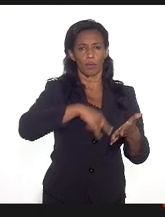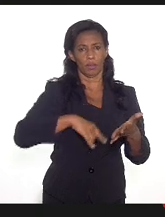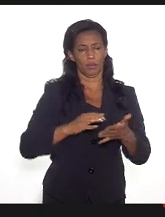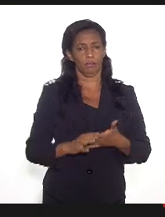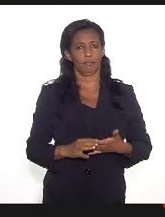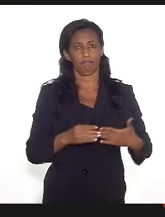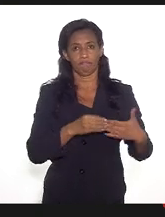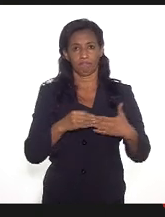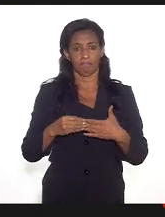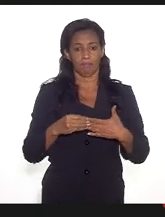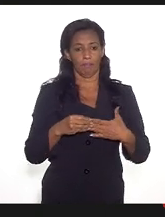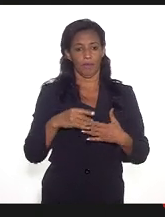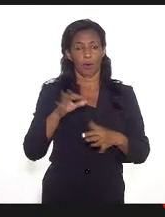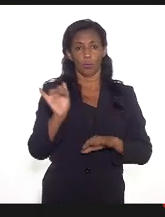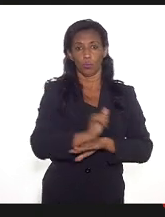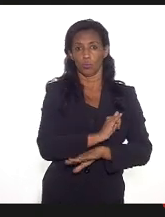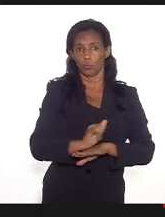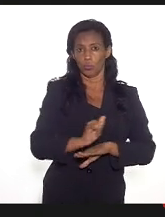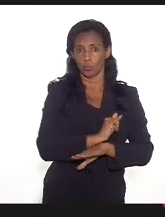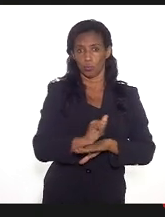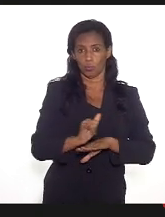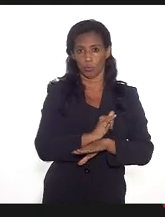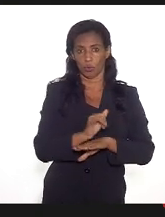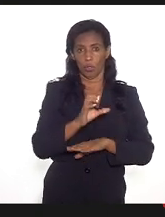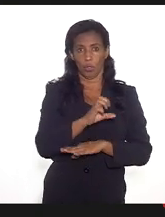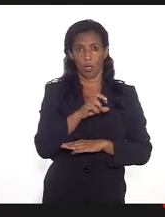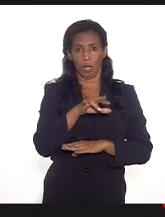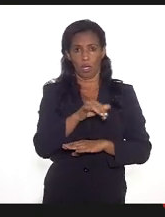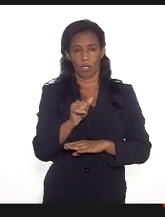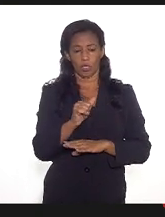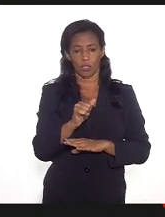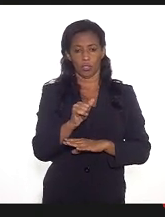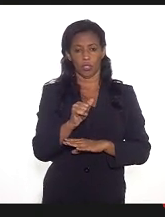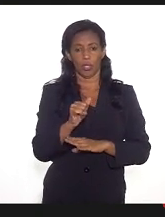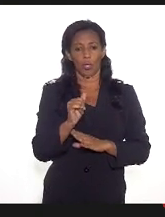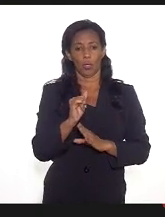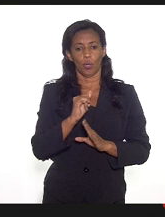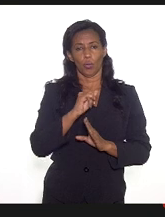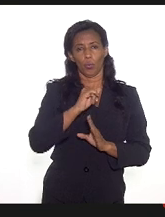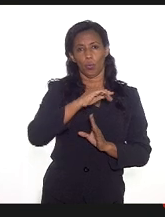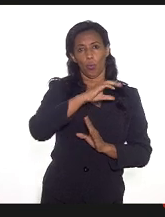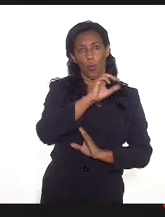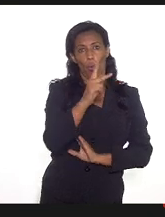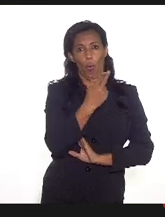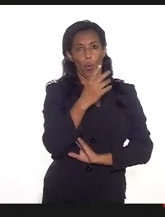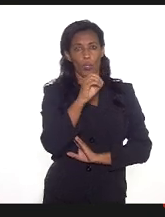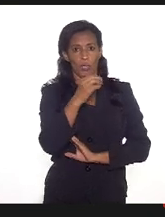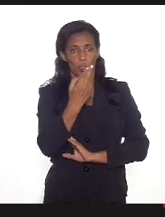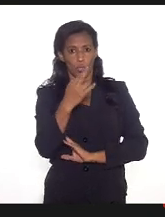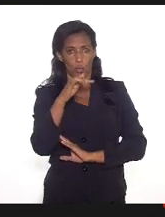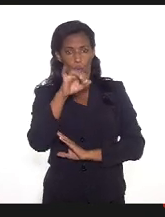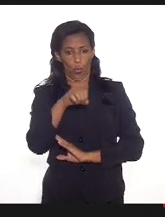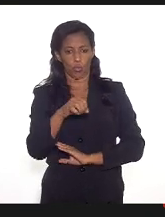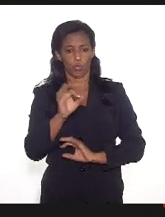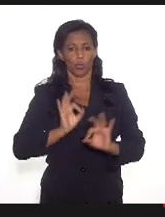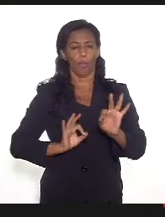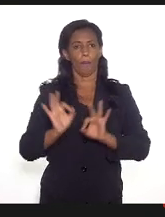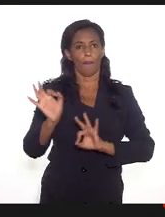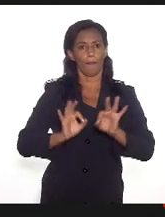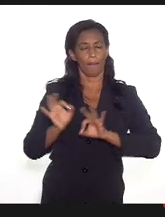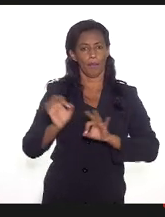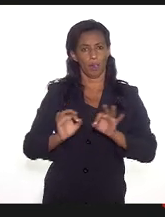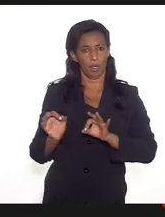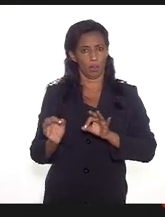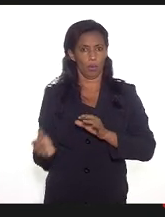orientação. O plano estratégico do cluster, no horizonte 21-25, um plano de negócios para